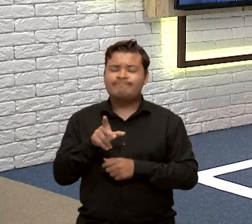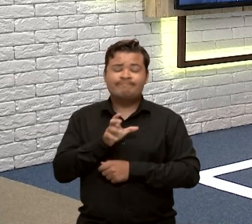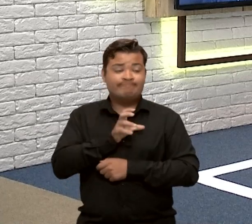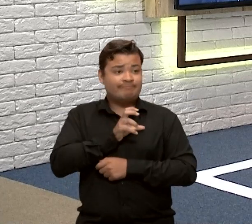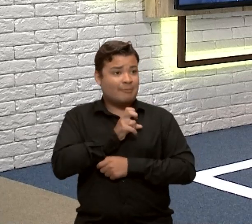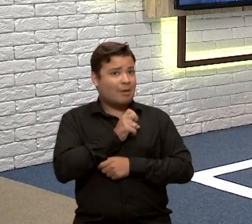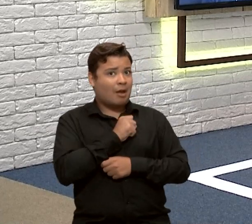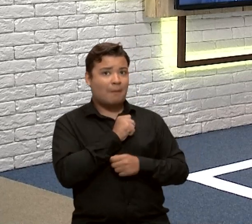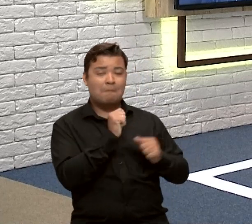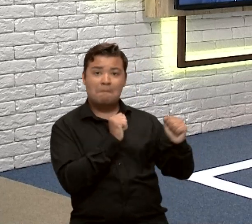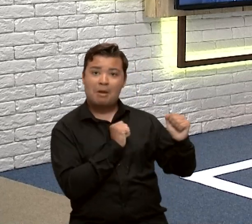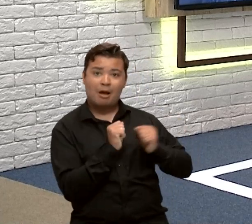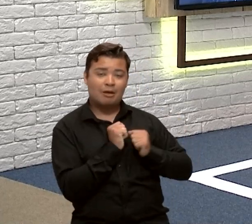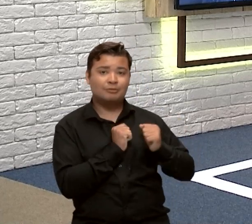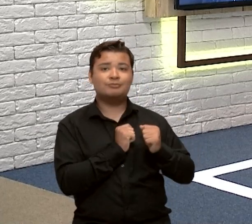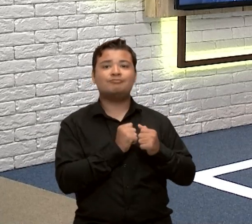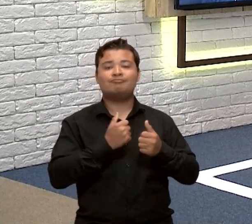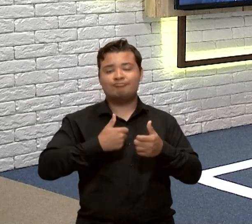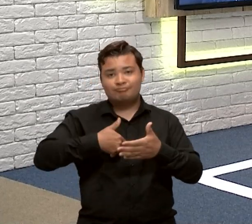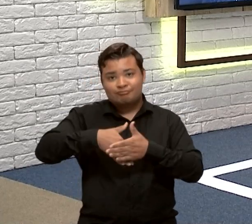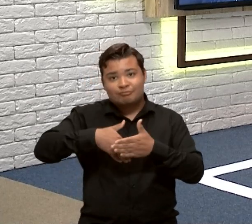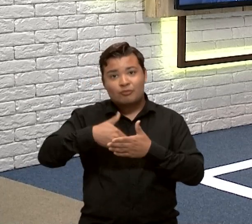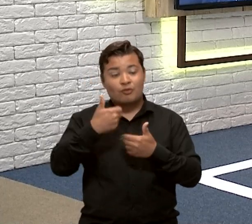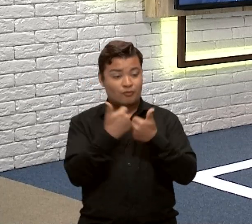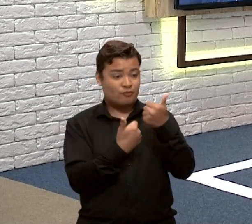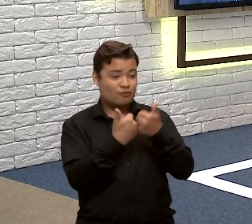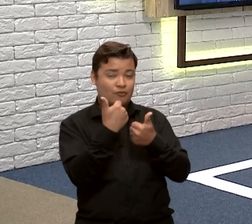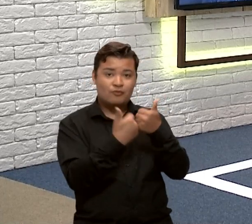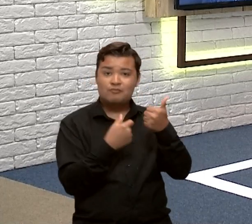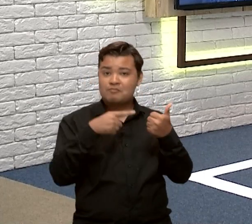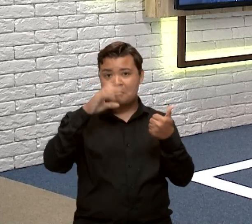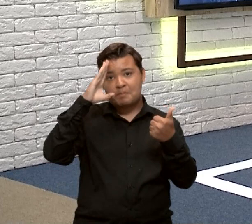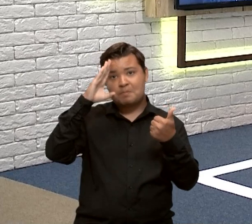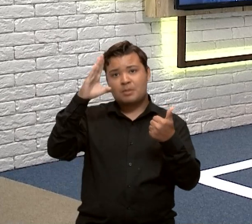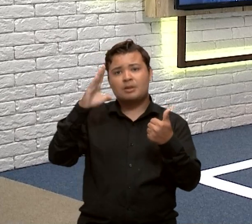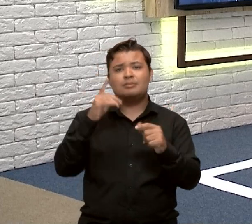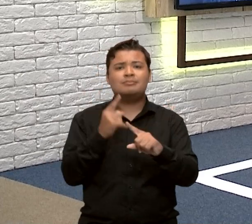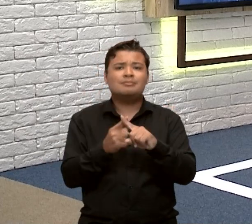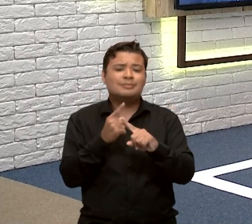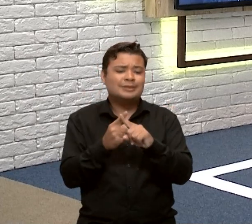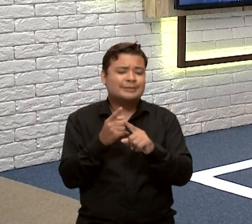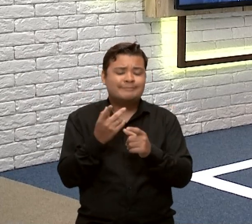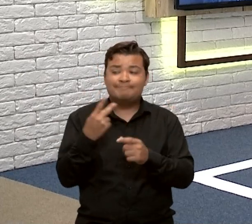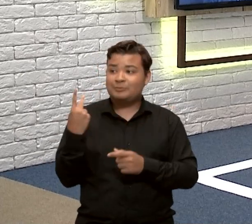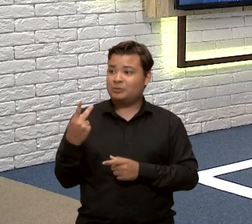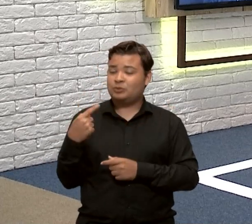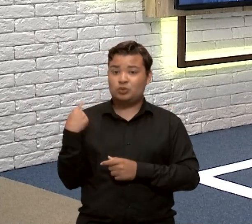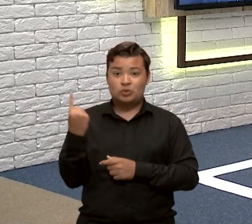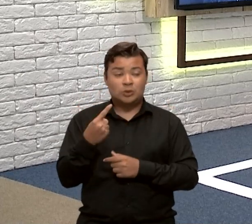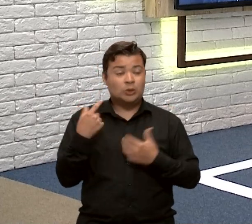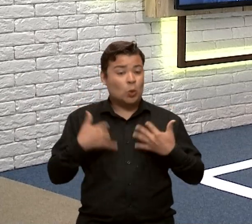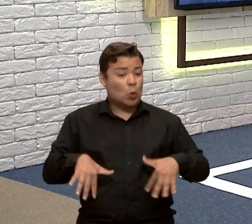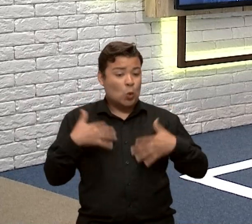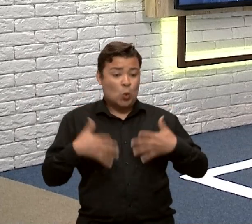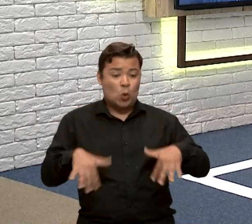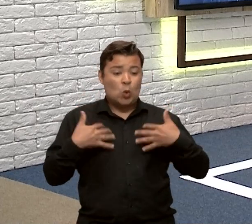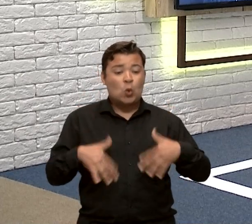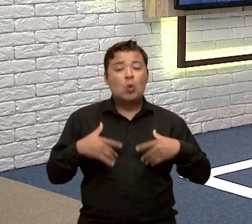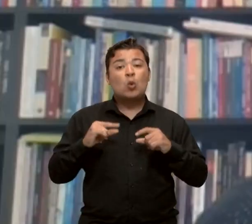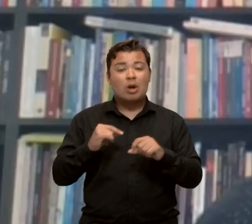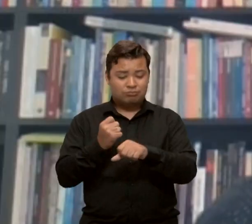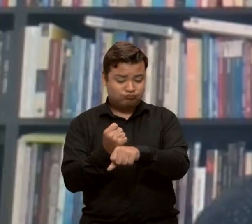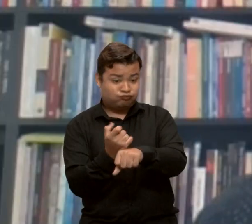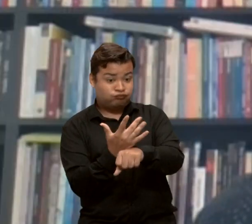pelo futebol, e que se refere, claro, a algo que vivemos intensamente, mas muitas vezes não pensamos, que são as